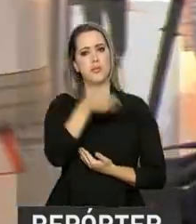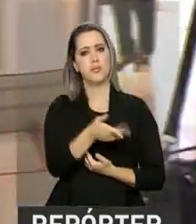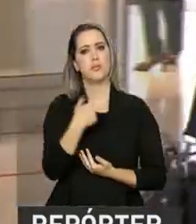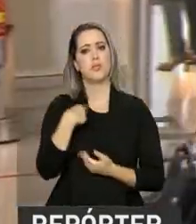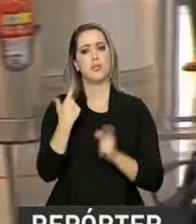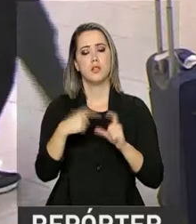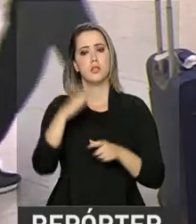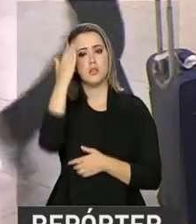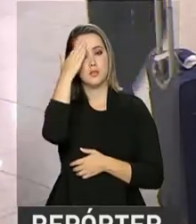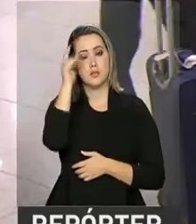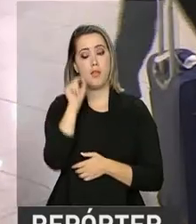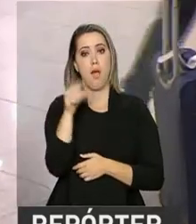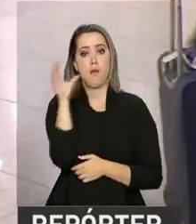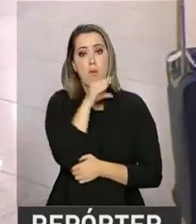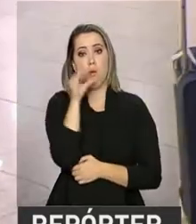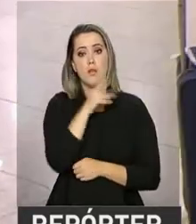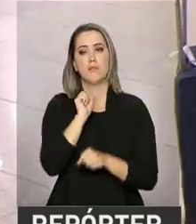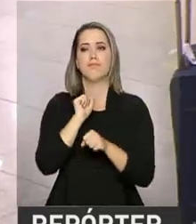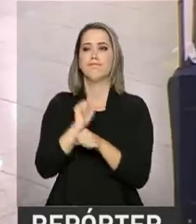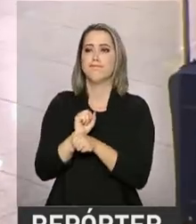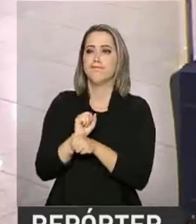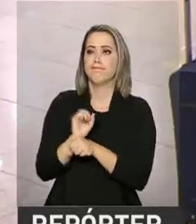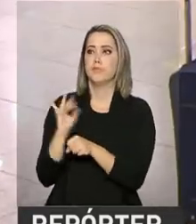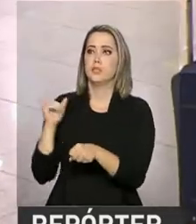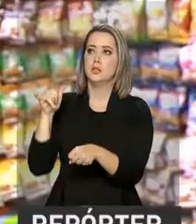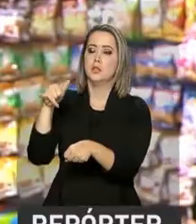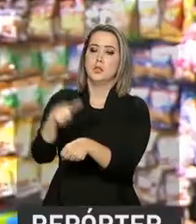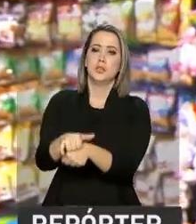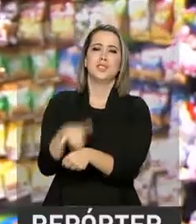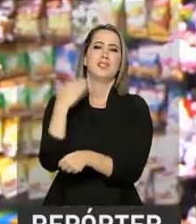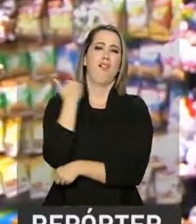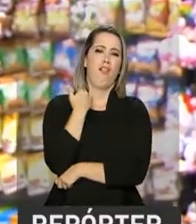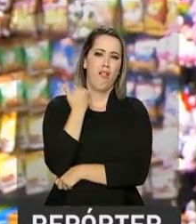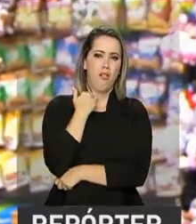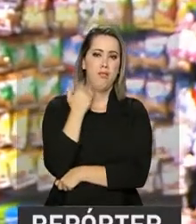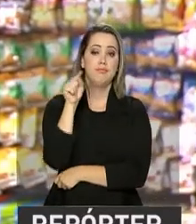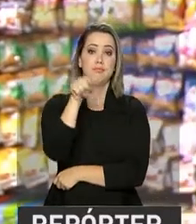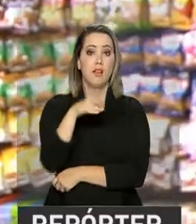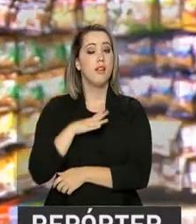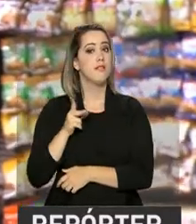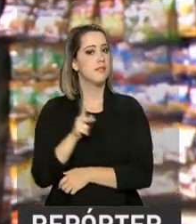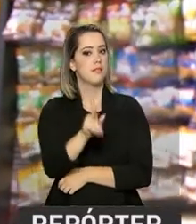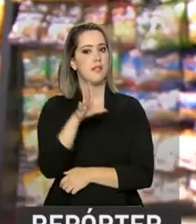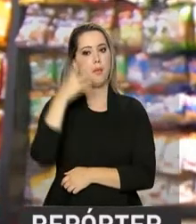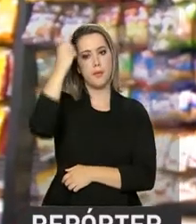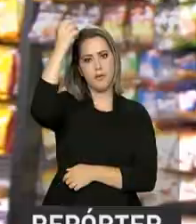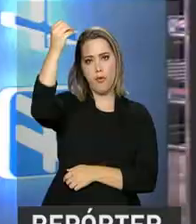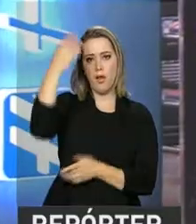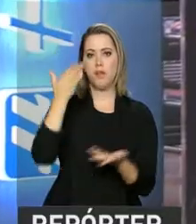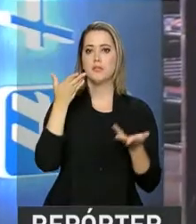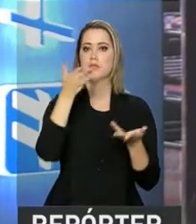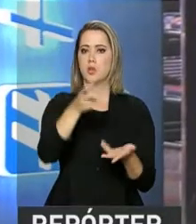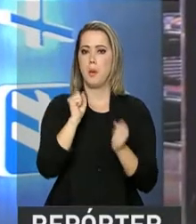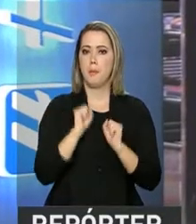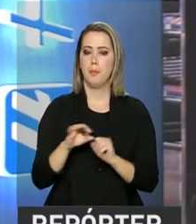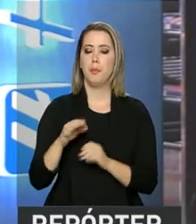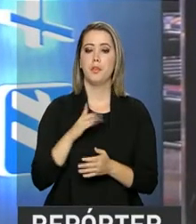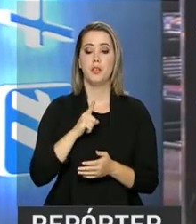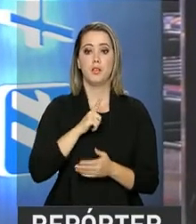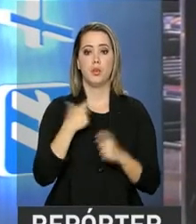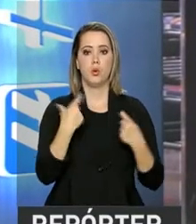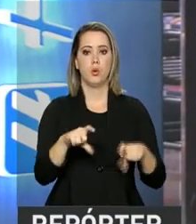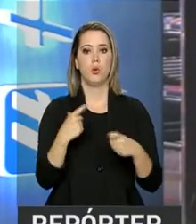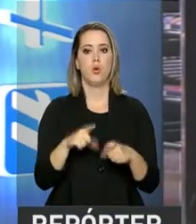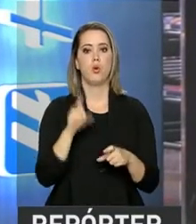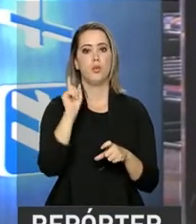correria do dia a dia, a espera pelo voo pode ser cansativa. Para Fábio, que está sempre viajando a trabalho, poder contar com o